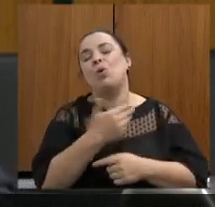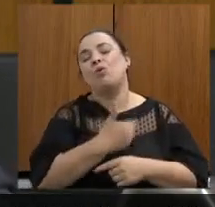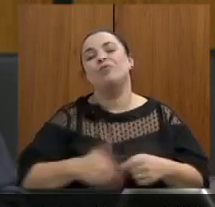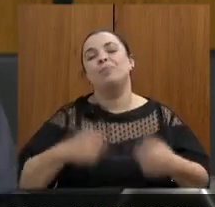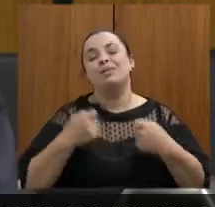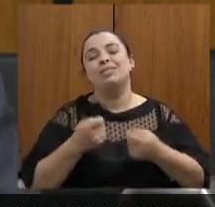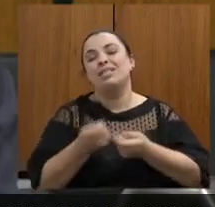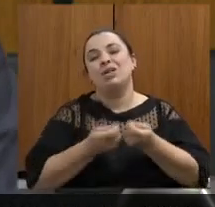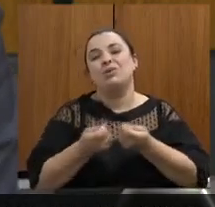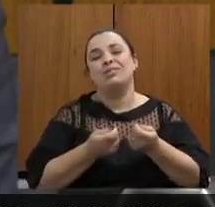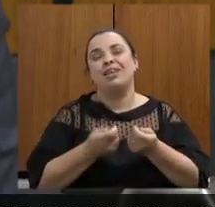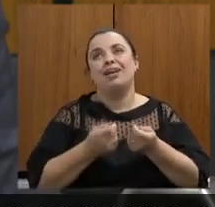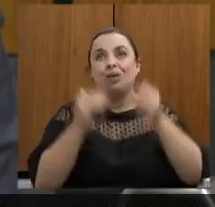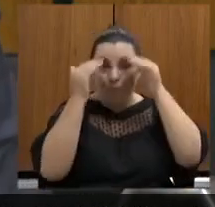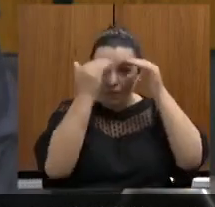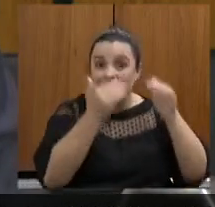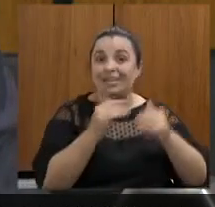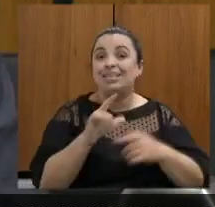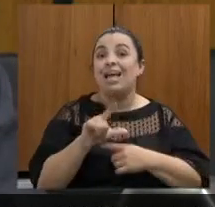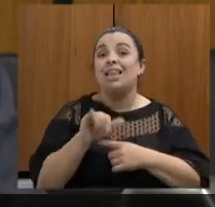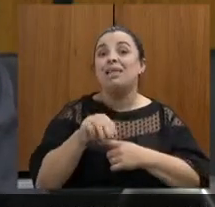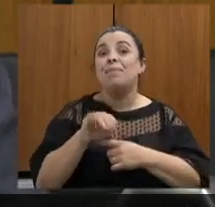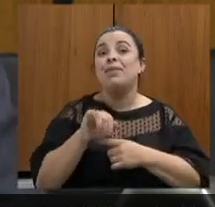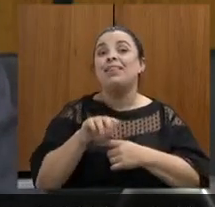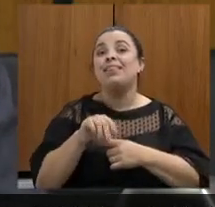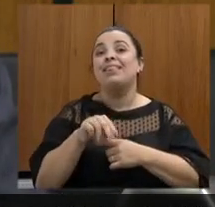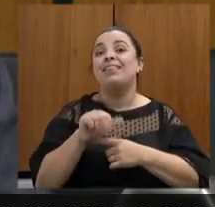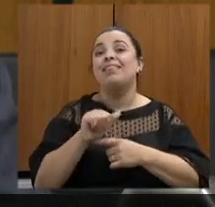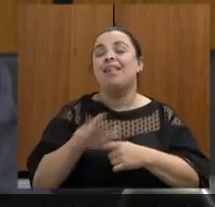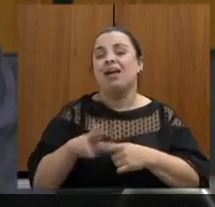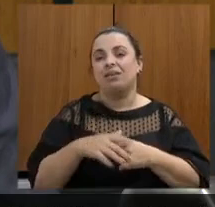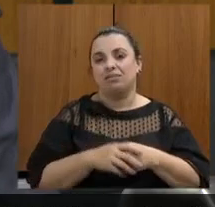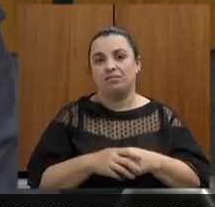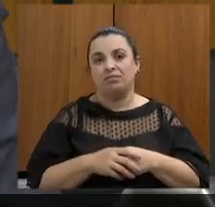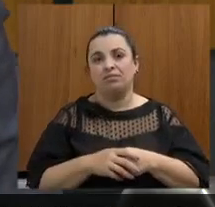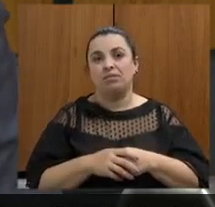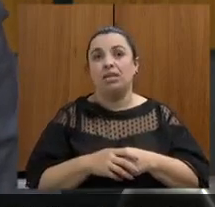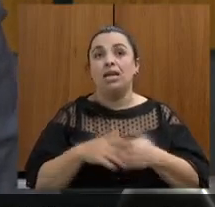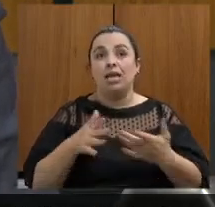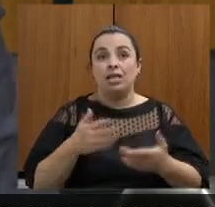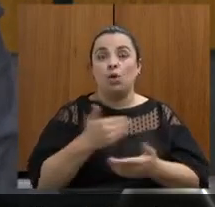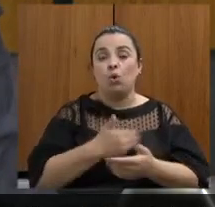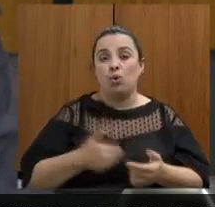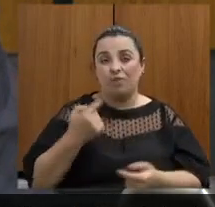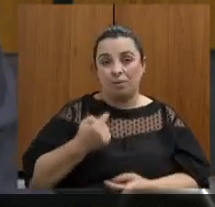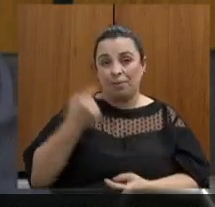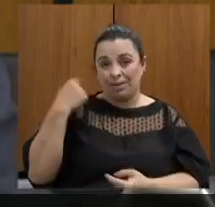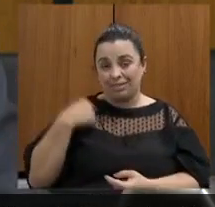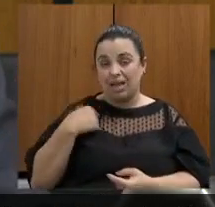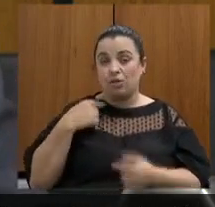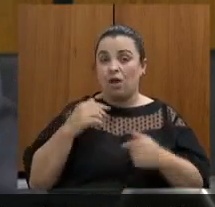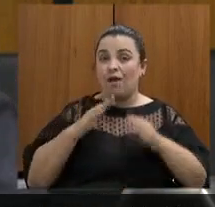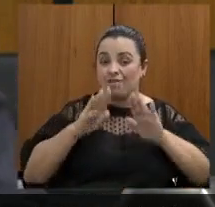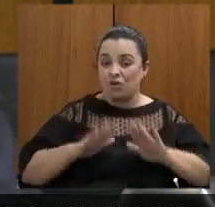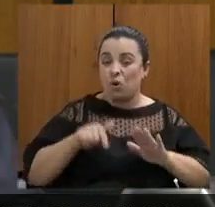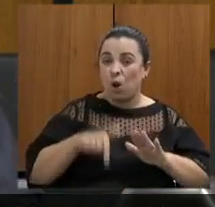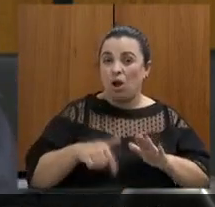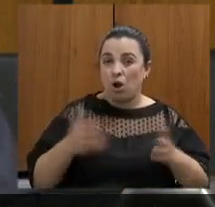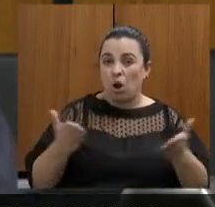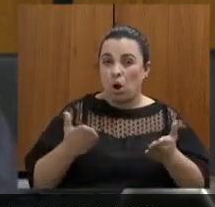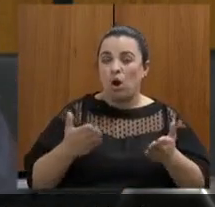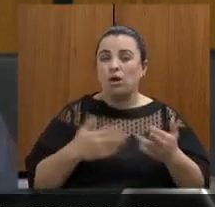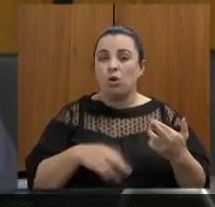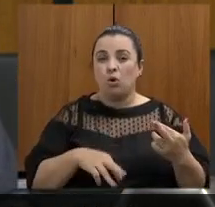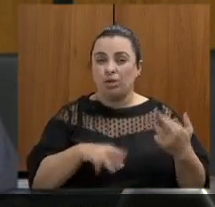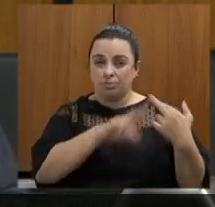e digo o secretário por falar na liminar essa herança que o governo passado deixou para o governo Zema do qual deixa de pagar milhões